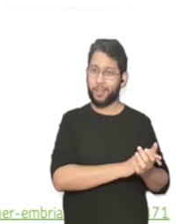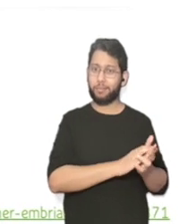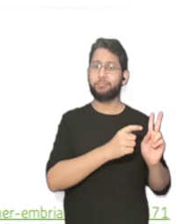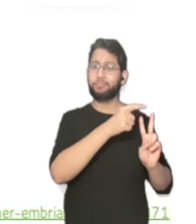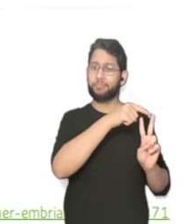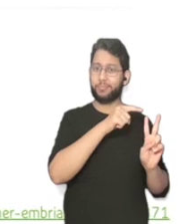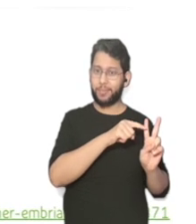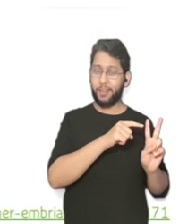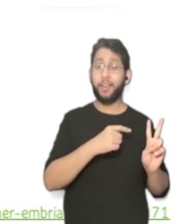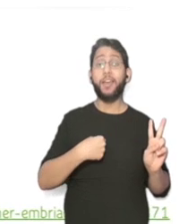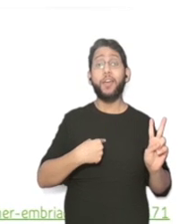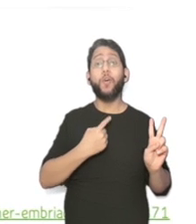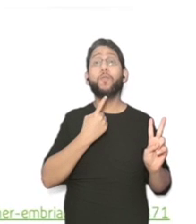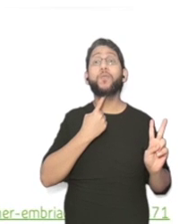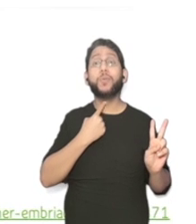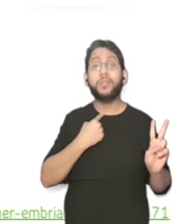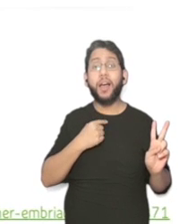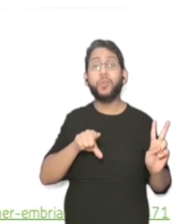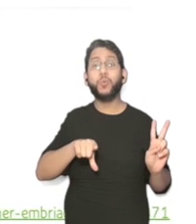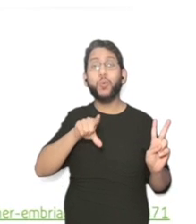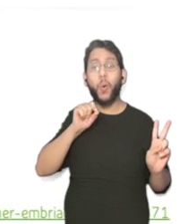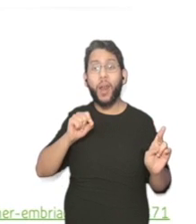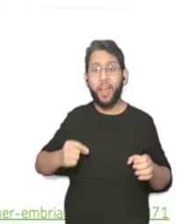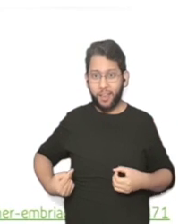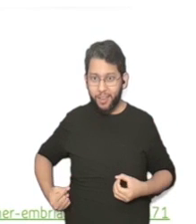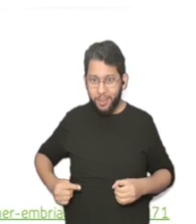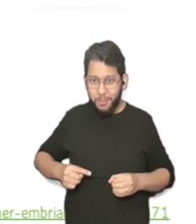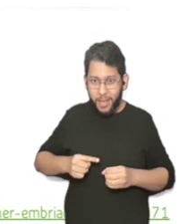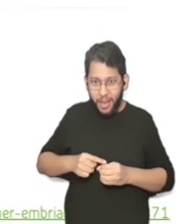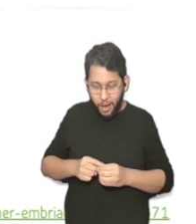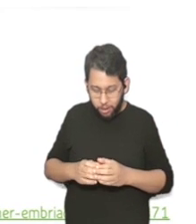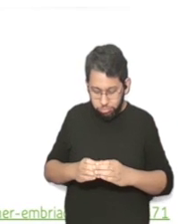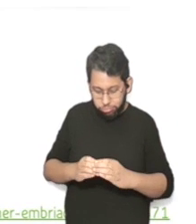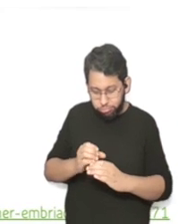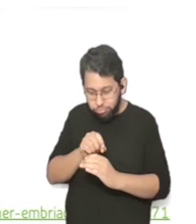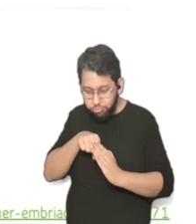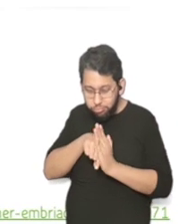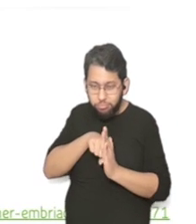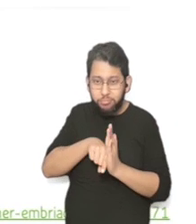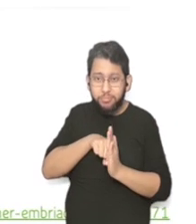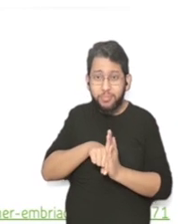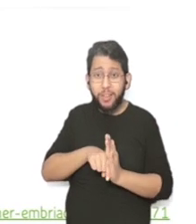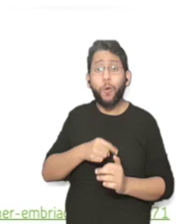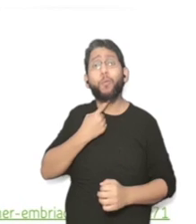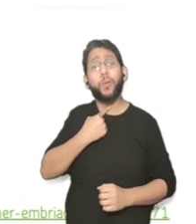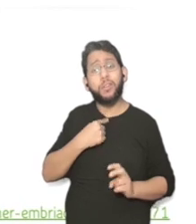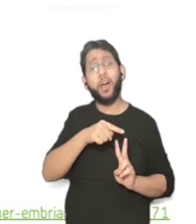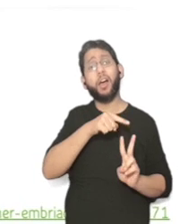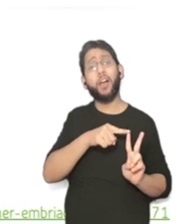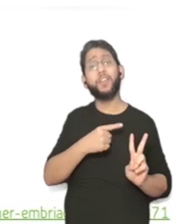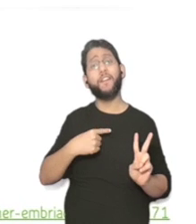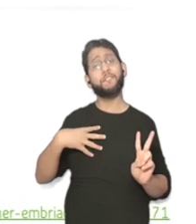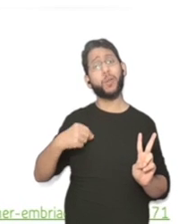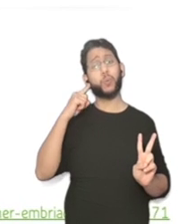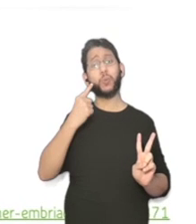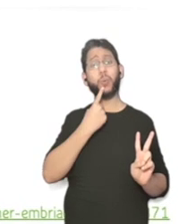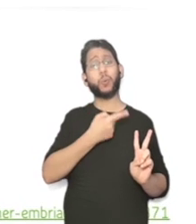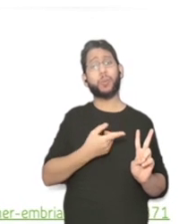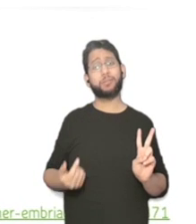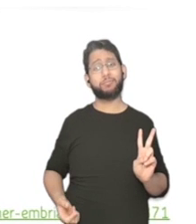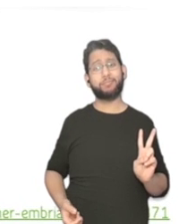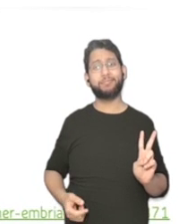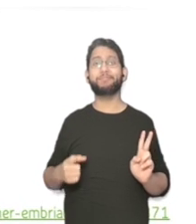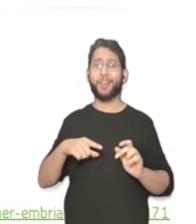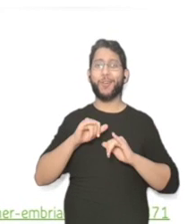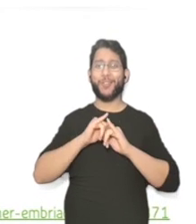que também é surdo, entendia a surdez não como uma doença ou como algo triste, né, que seria para muitos ouvintes, né, que